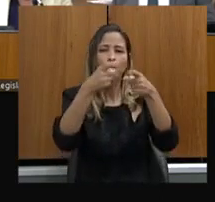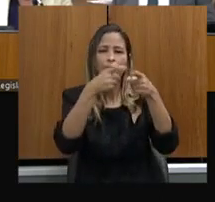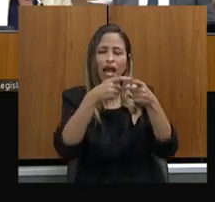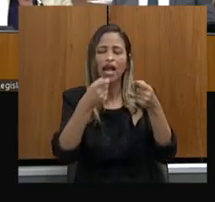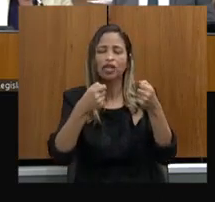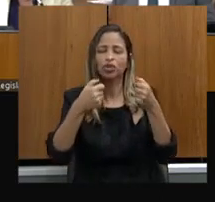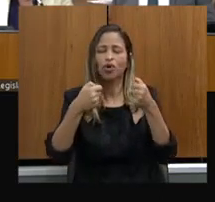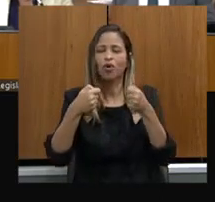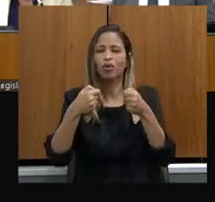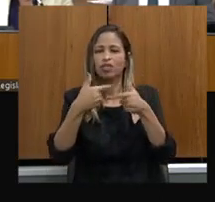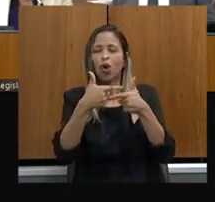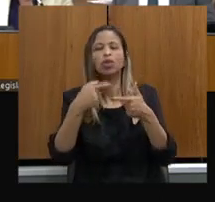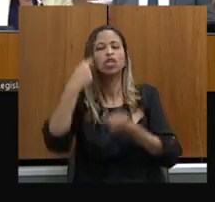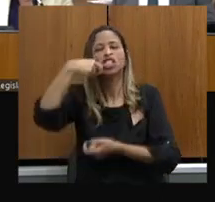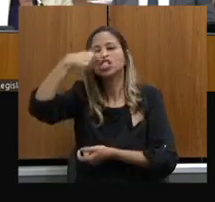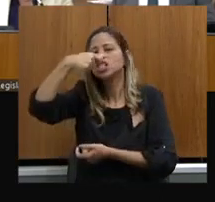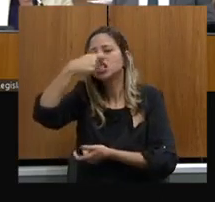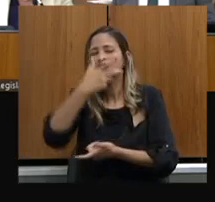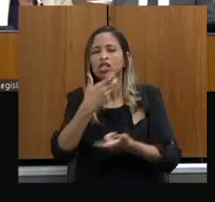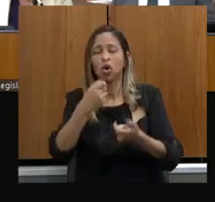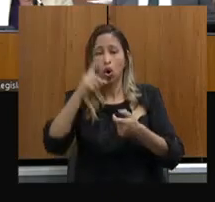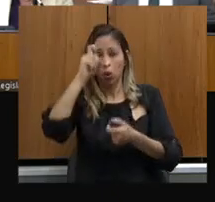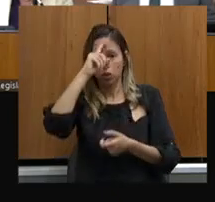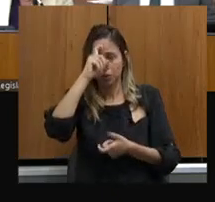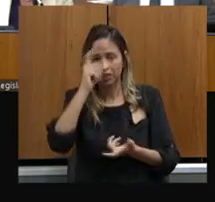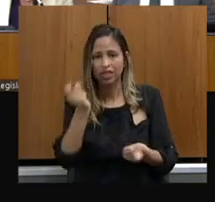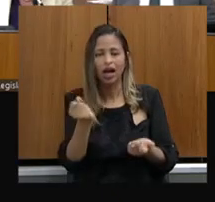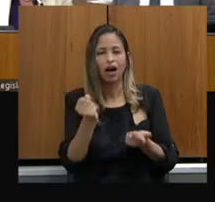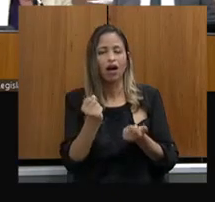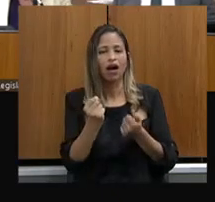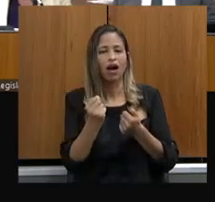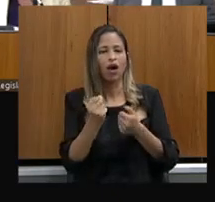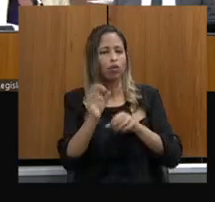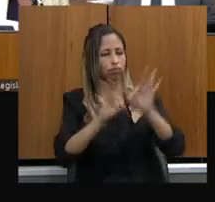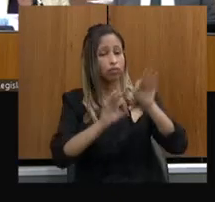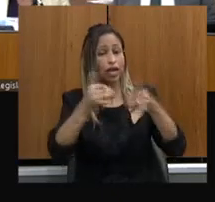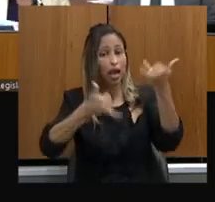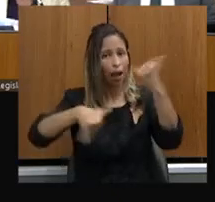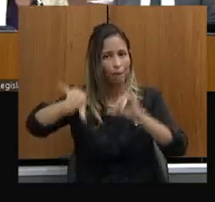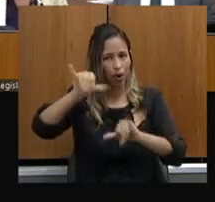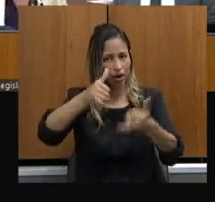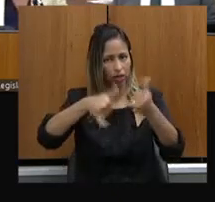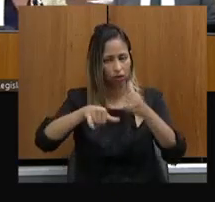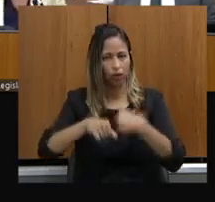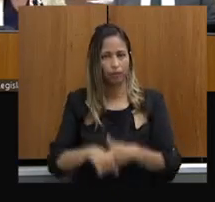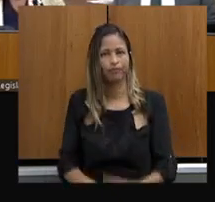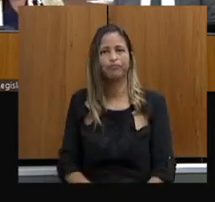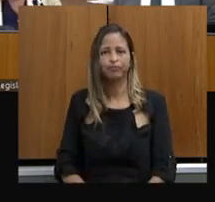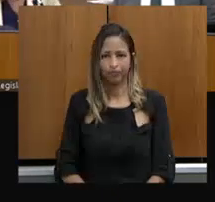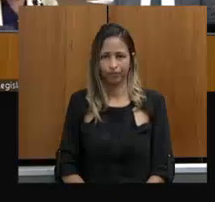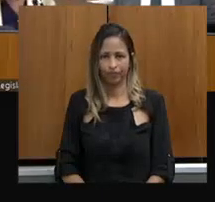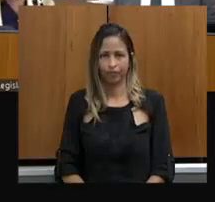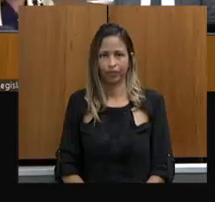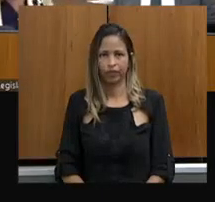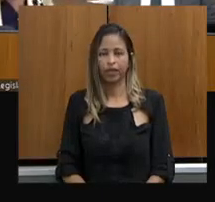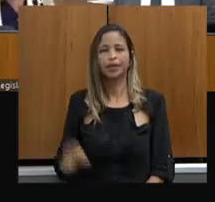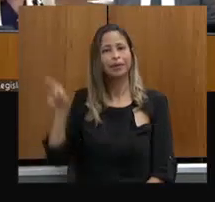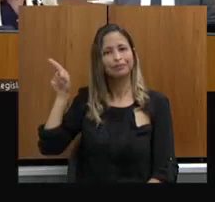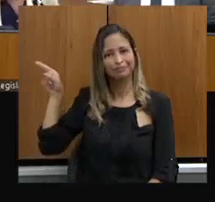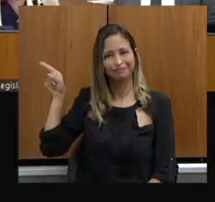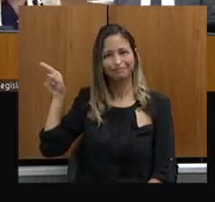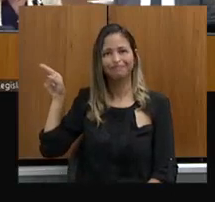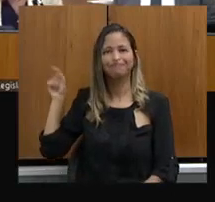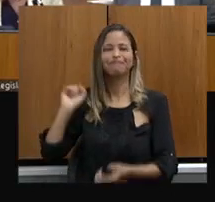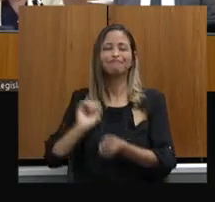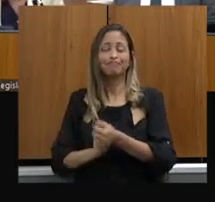prestadores de serviço odontológico hospitais e hospitais dia e Laboratórios pode passar por favor No que diz respeito